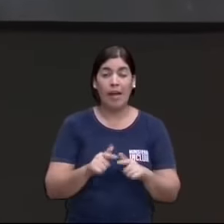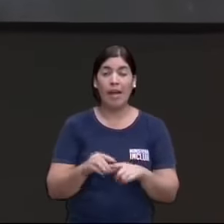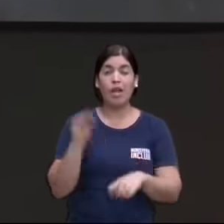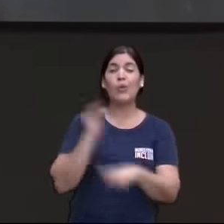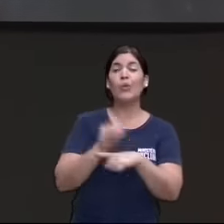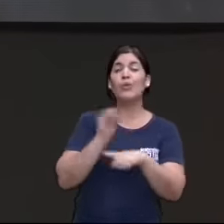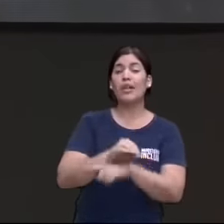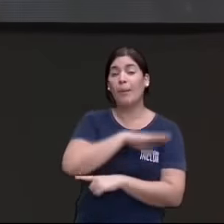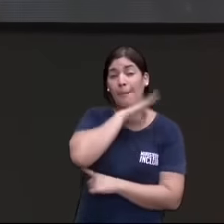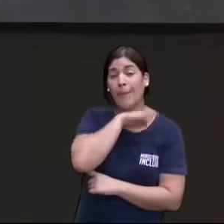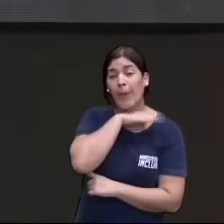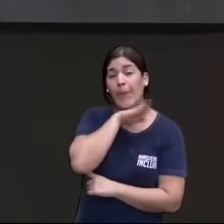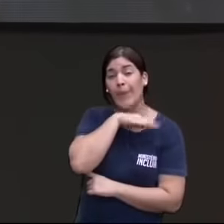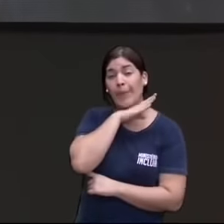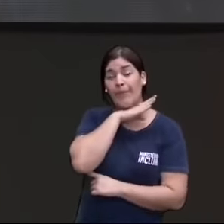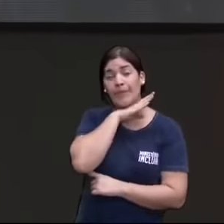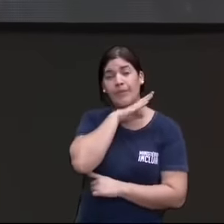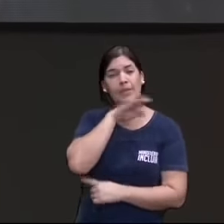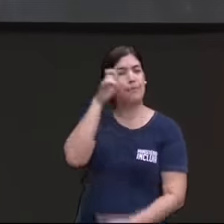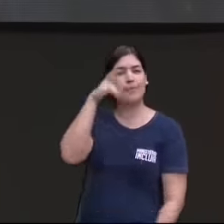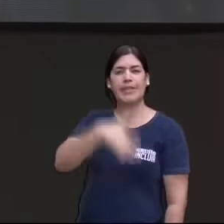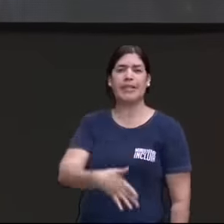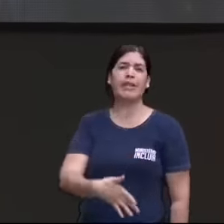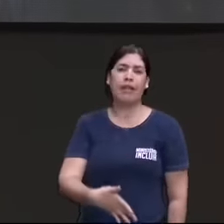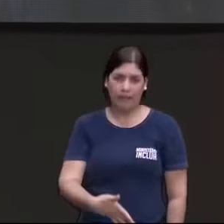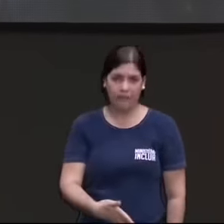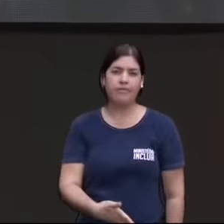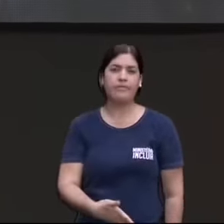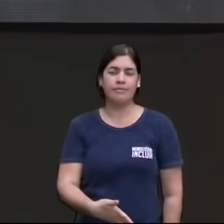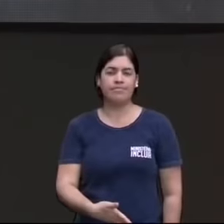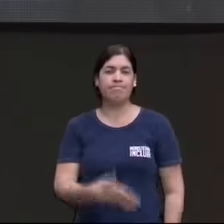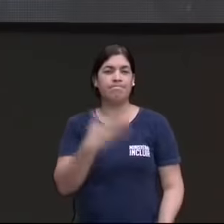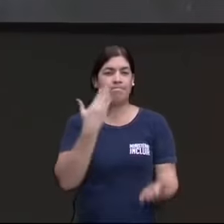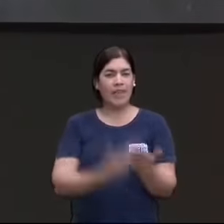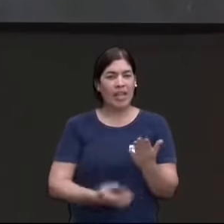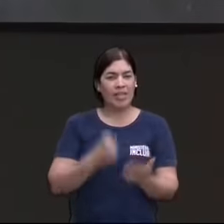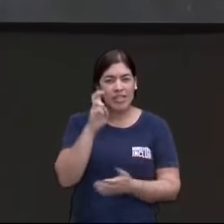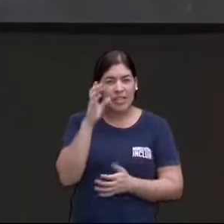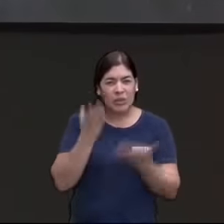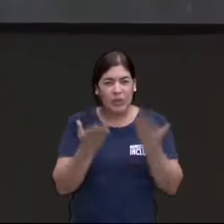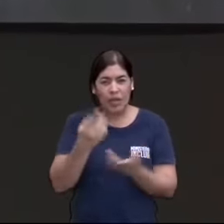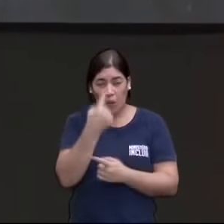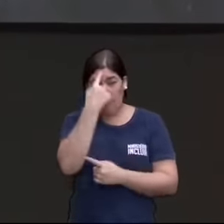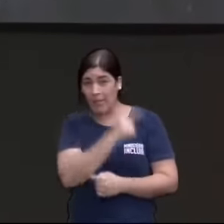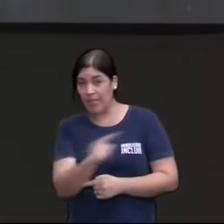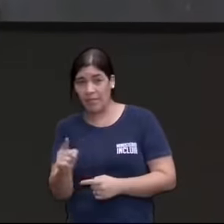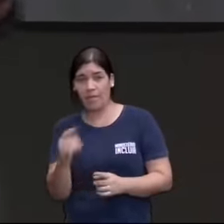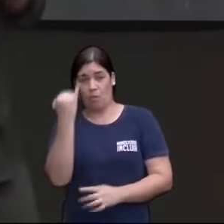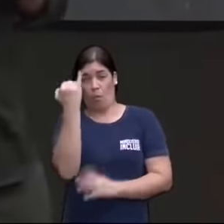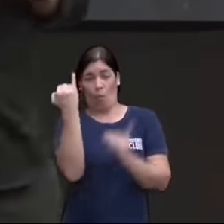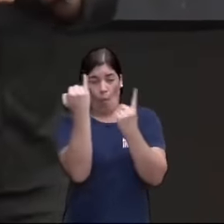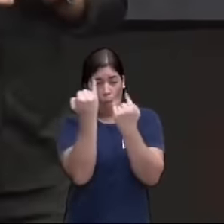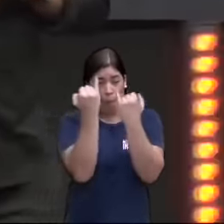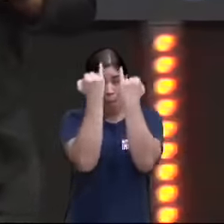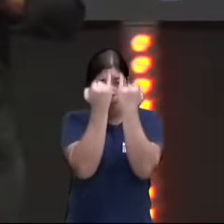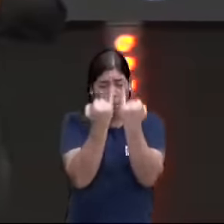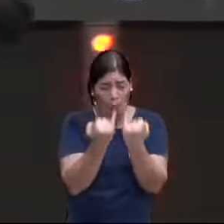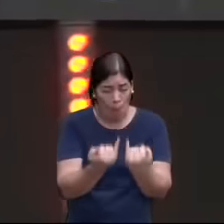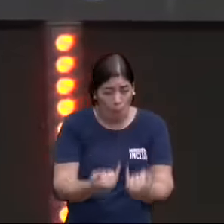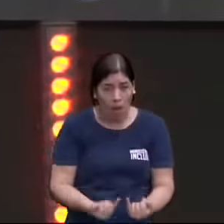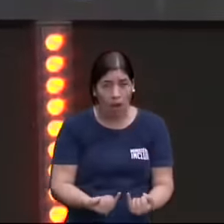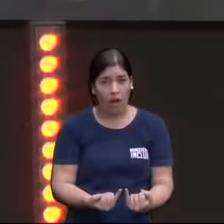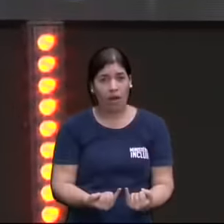numa situação miserável. Ele perde 5 quilos em uma semana. Ele começa a emagrecer. Ele